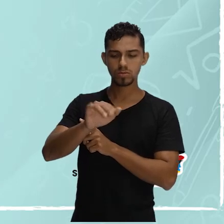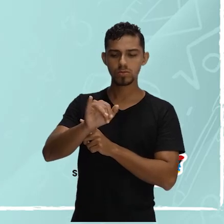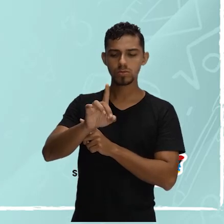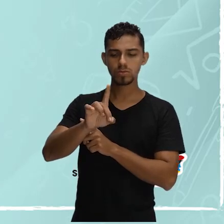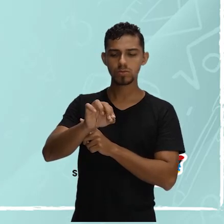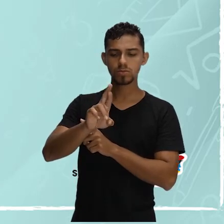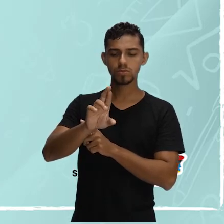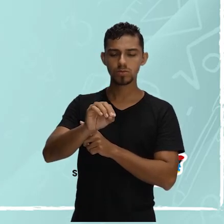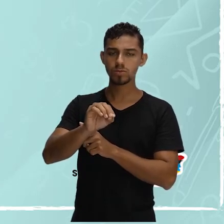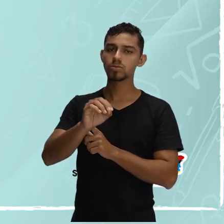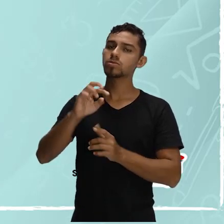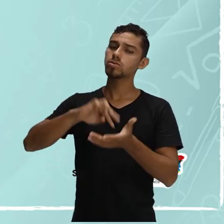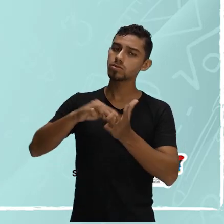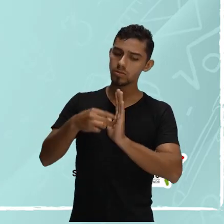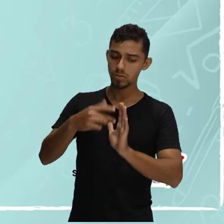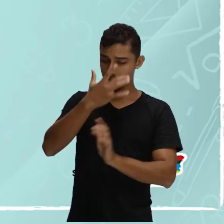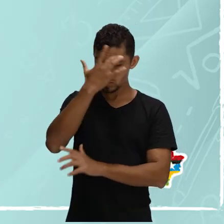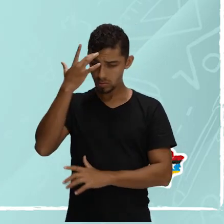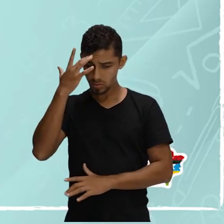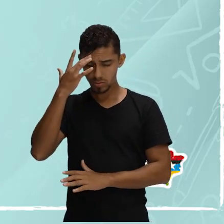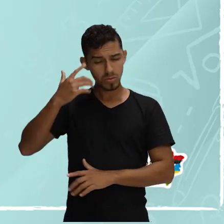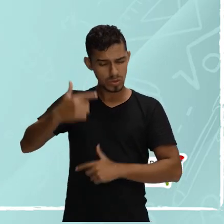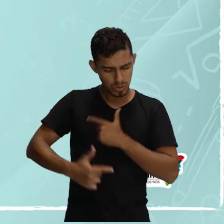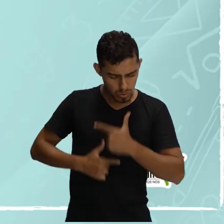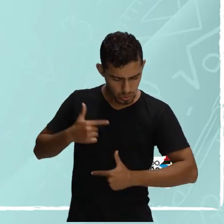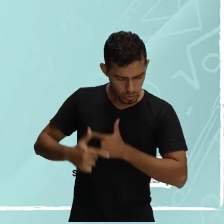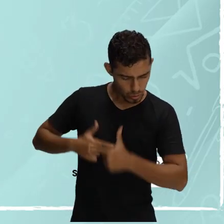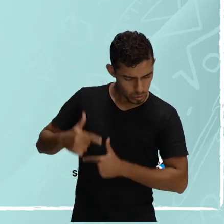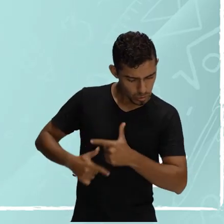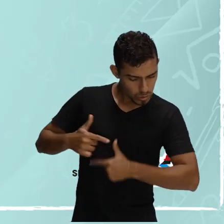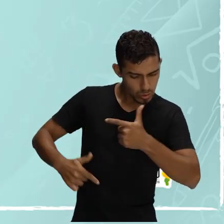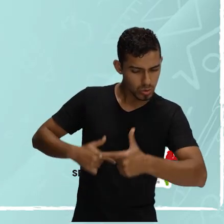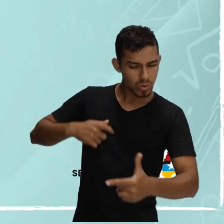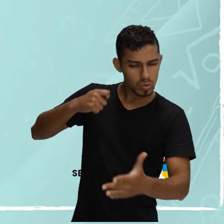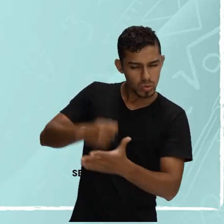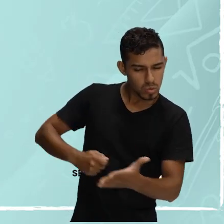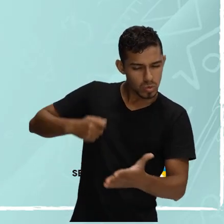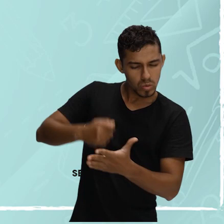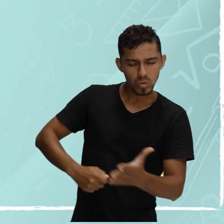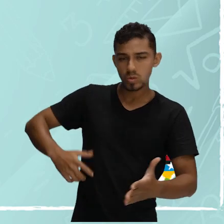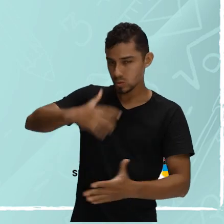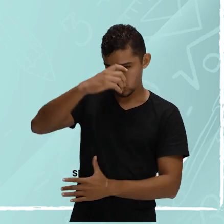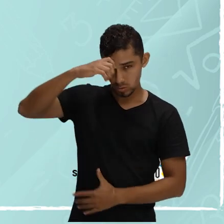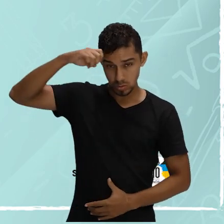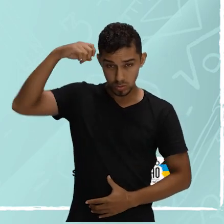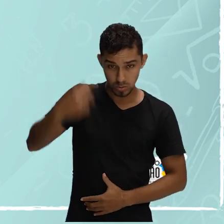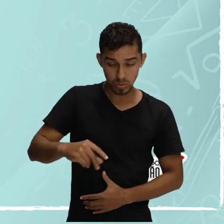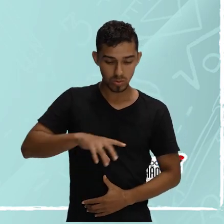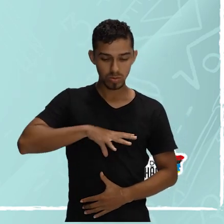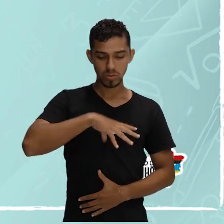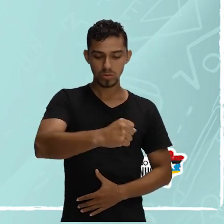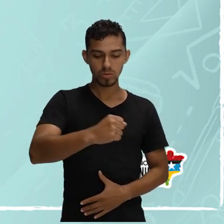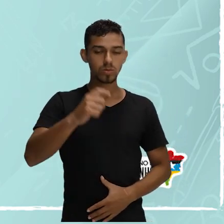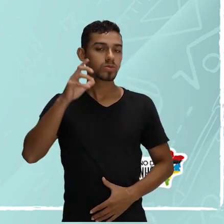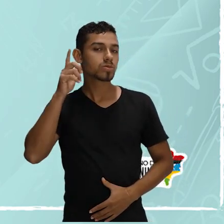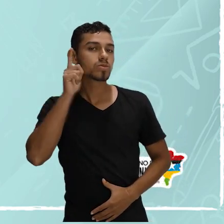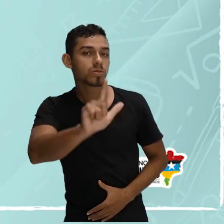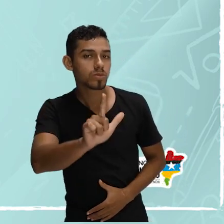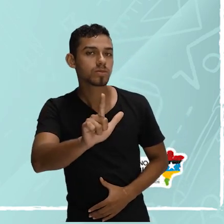social adquirido a partir do momento que ela conquista isso a partir das suas ações. É diferente do